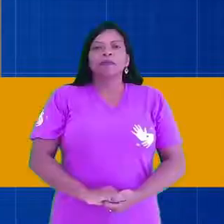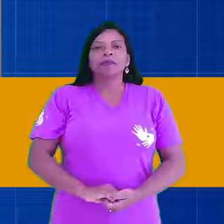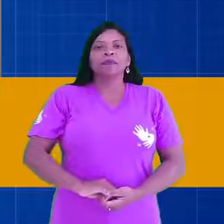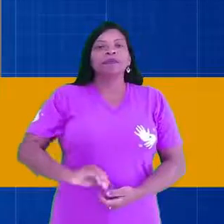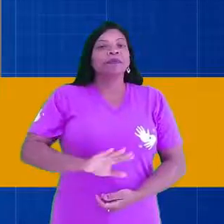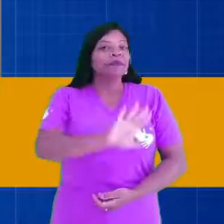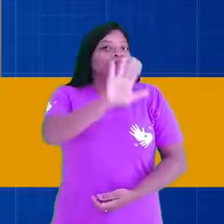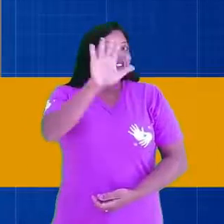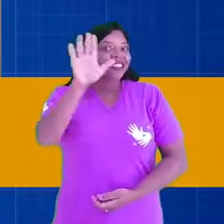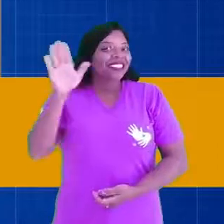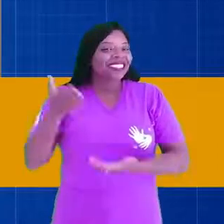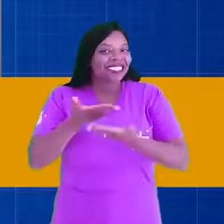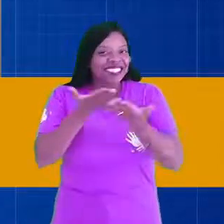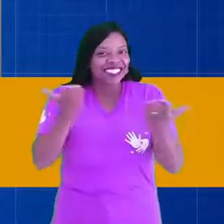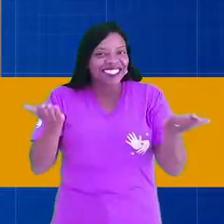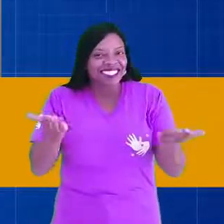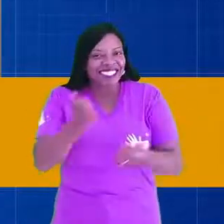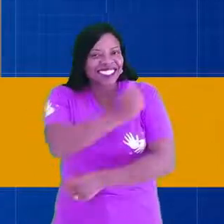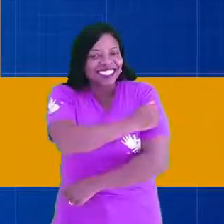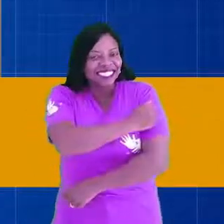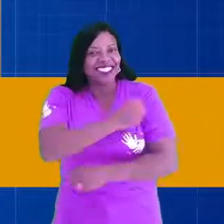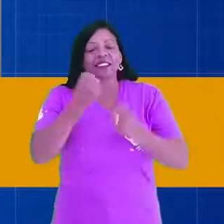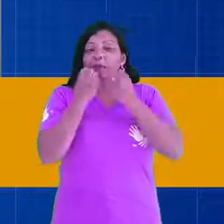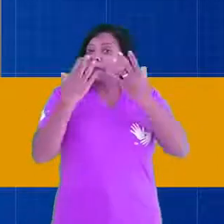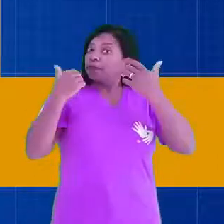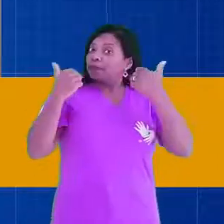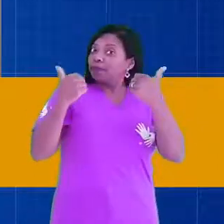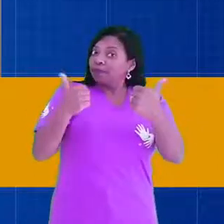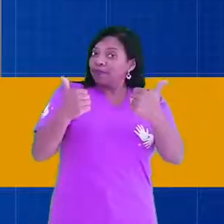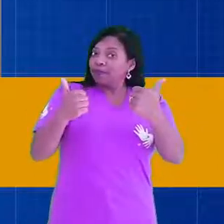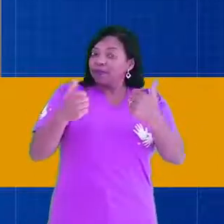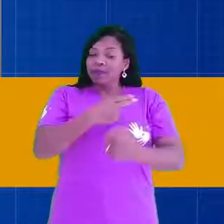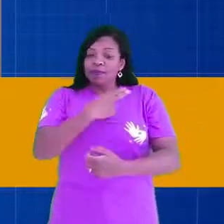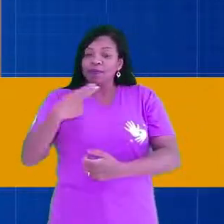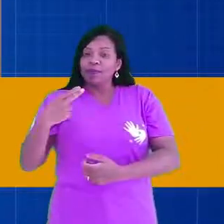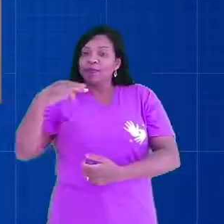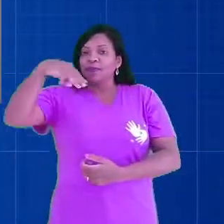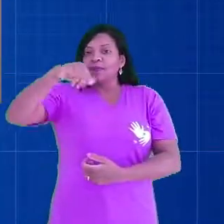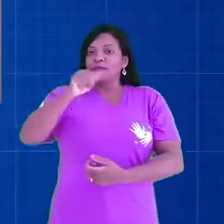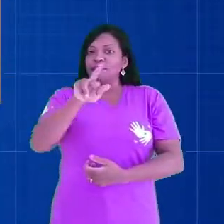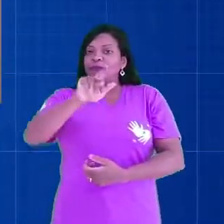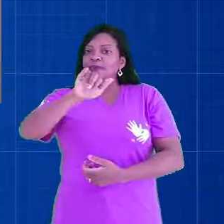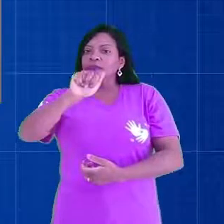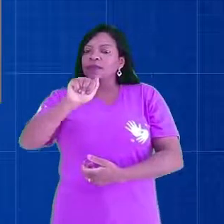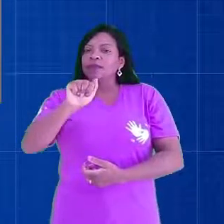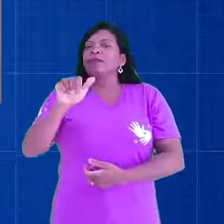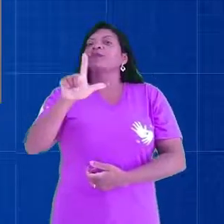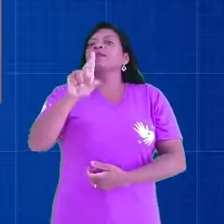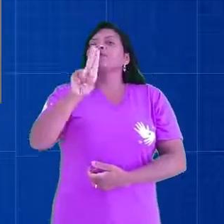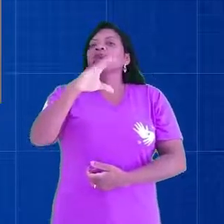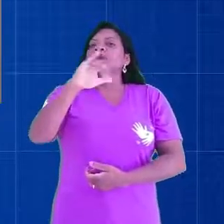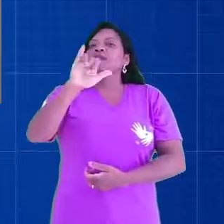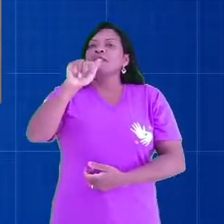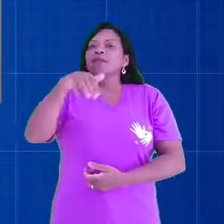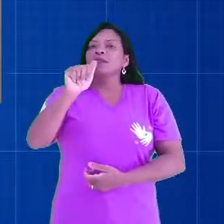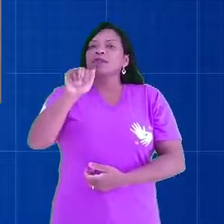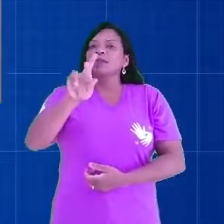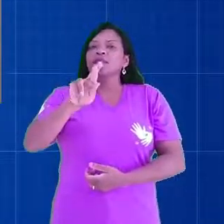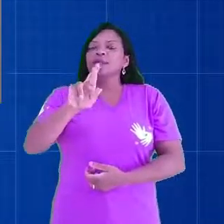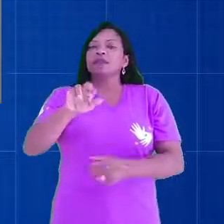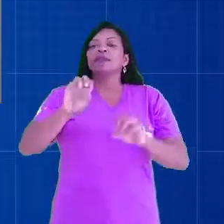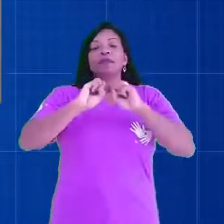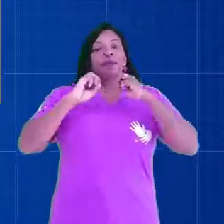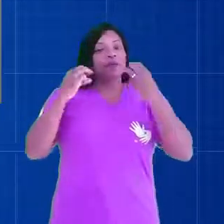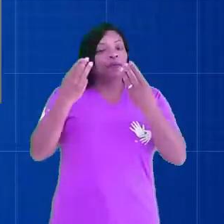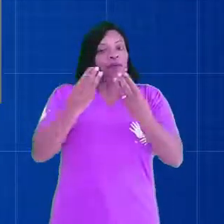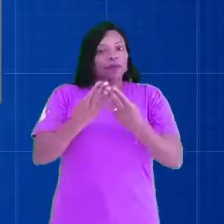Olá, alunos! Tudo bem com vocês? Eu sou a professora Maria Lucimara, da Oficina de Arte, e hoje